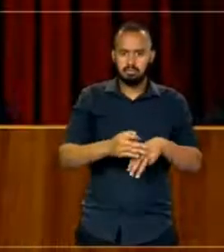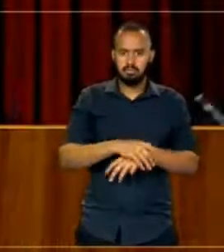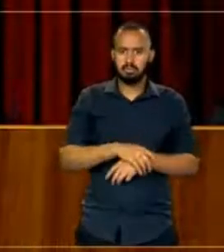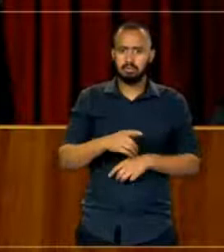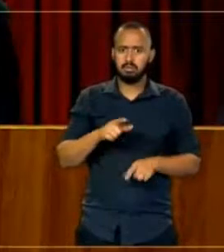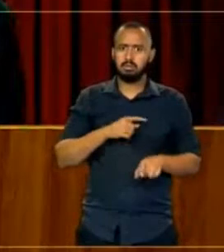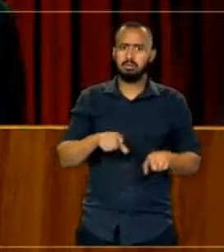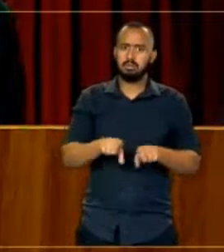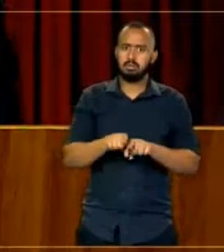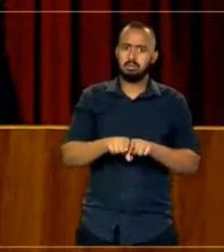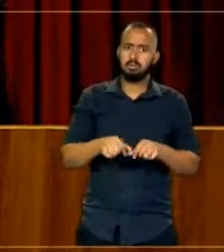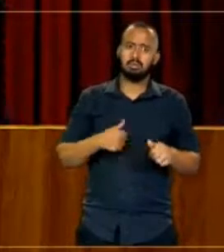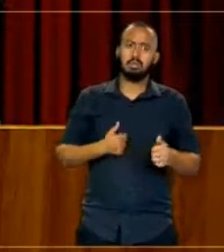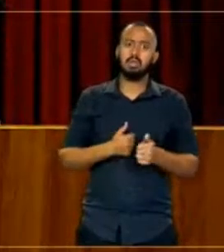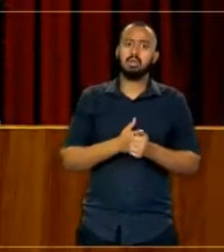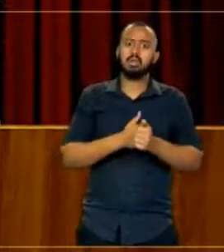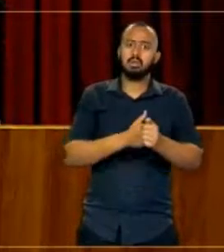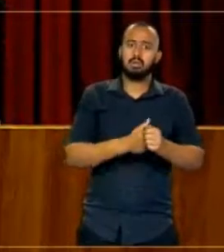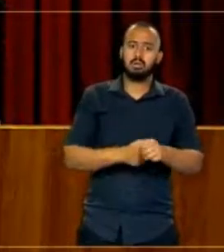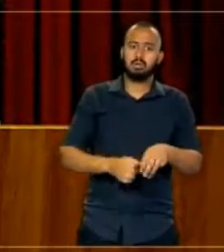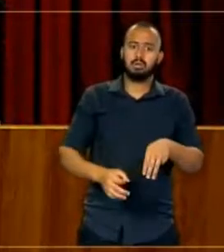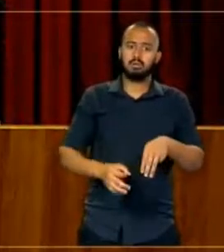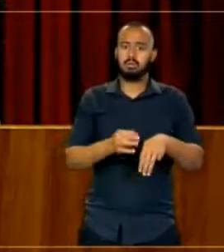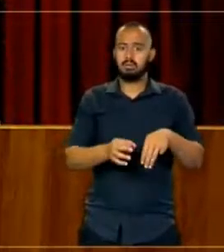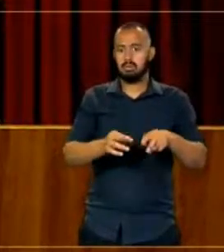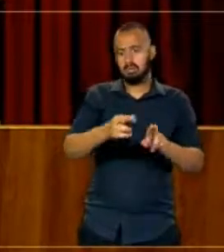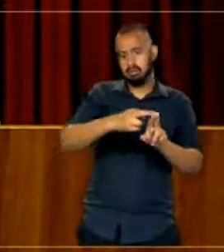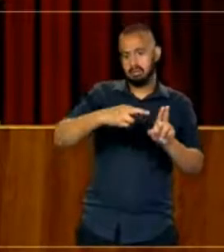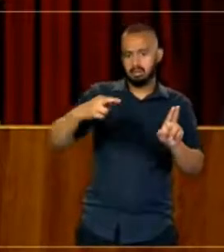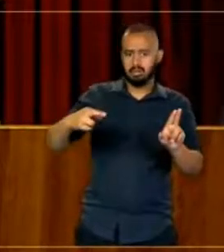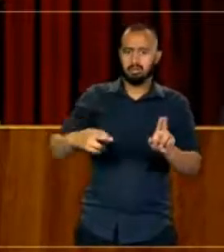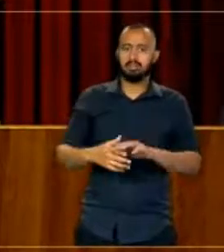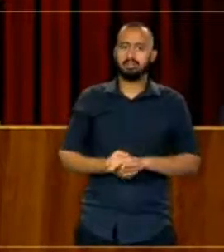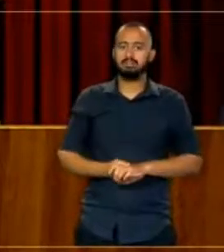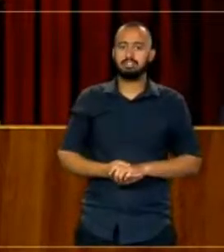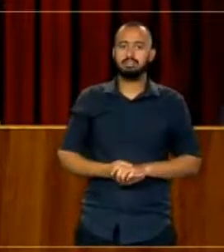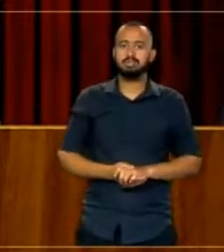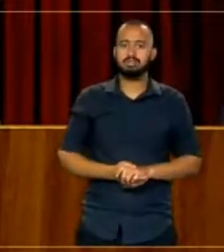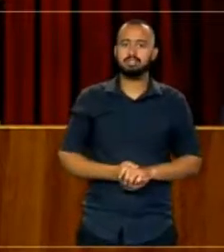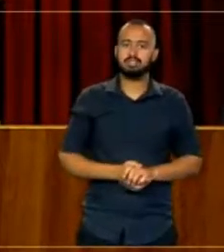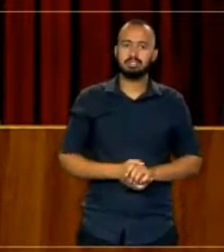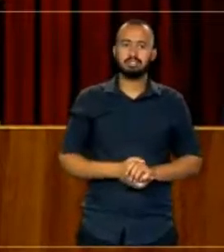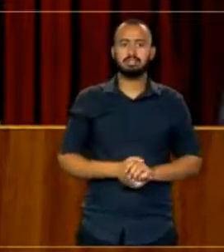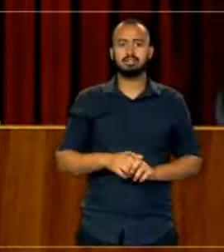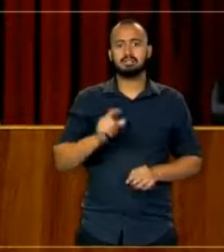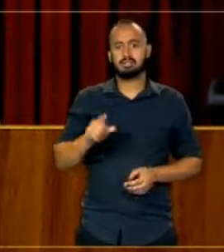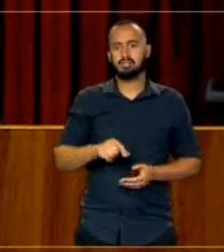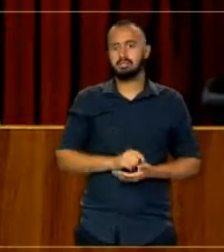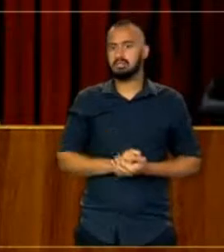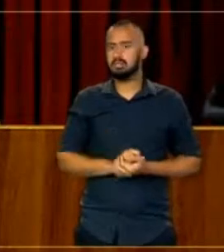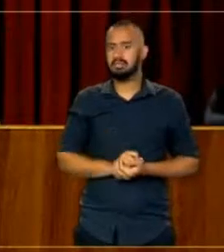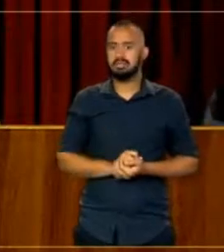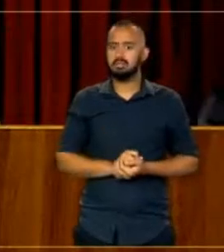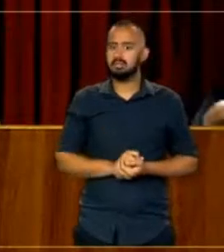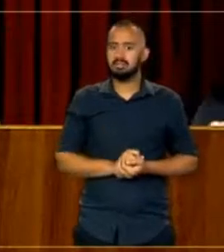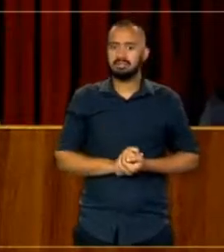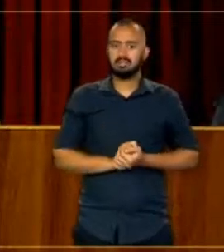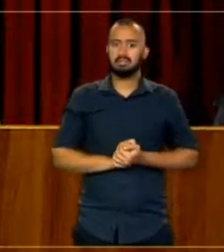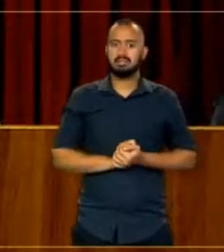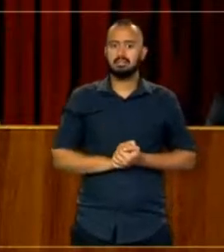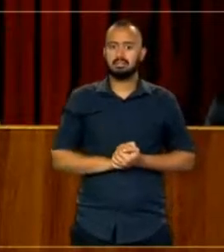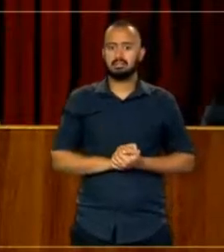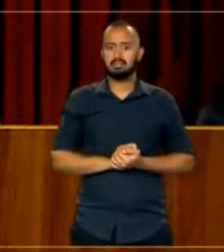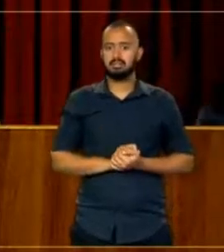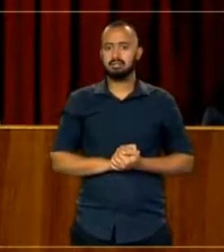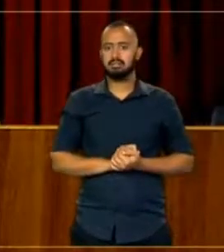também acompanho integralmente o eminente ministro relator, salientando somente dois pontos. O